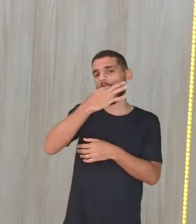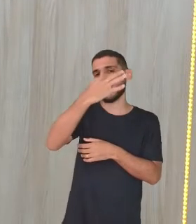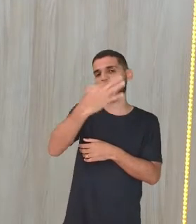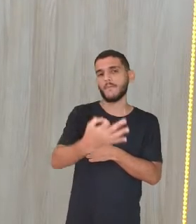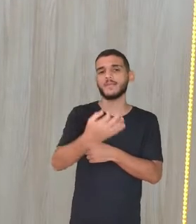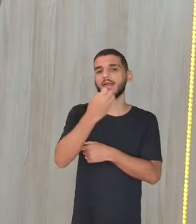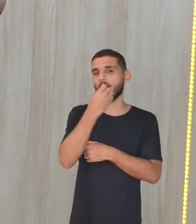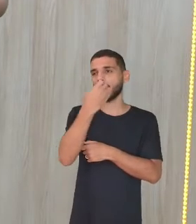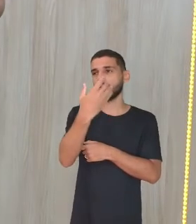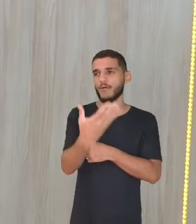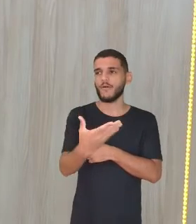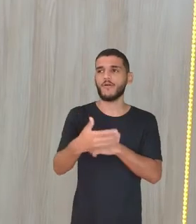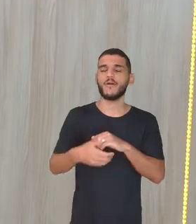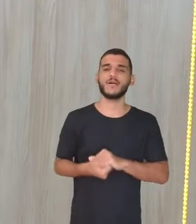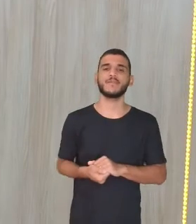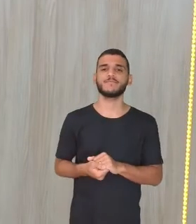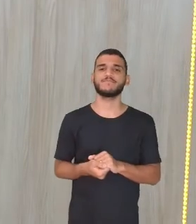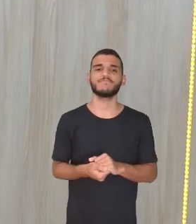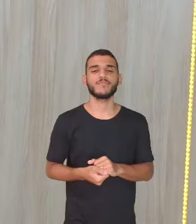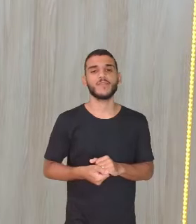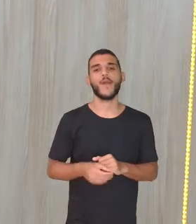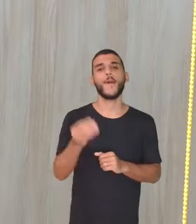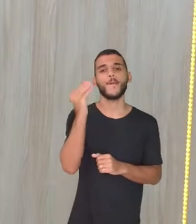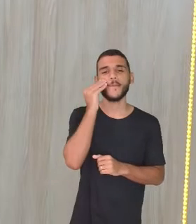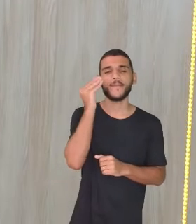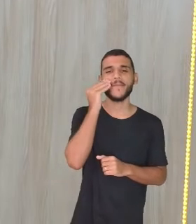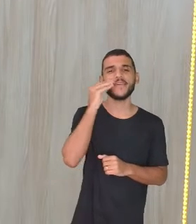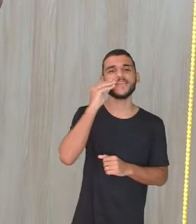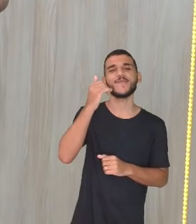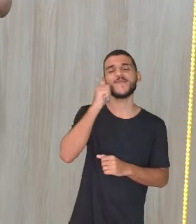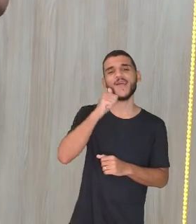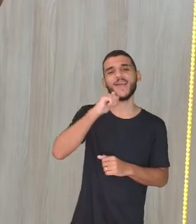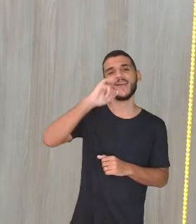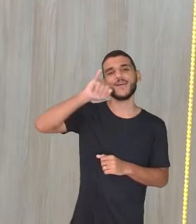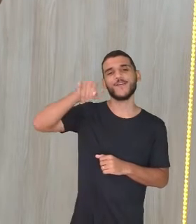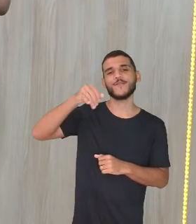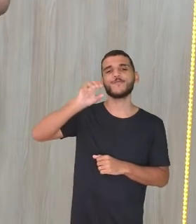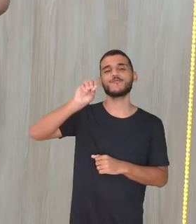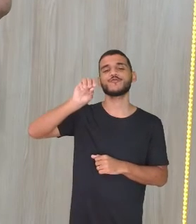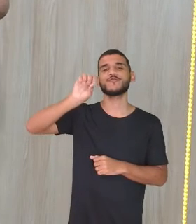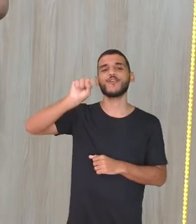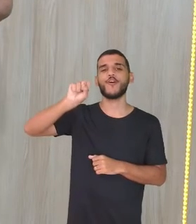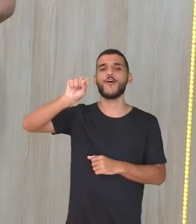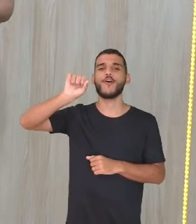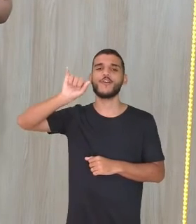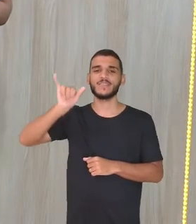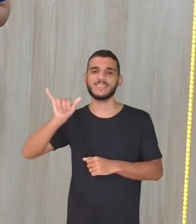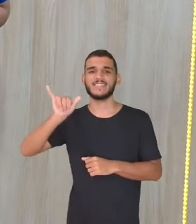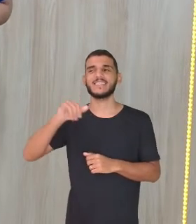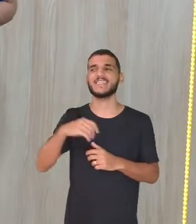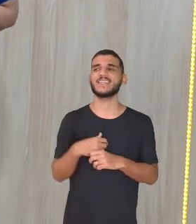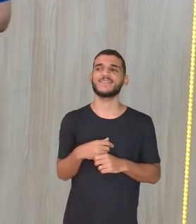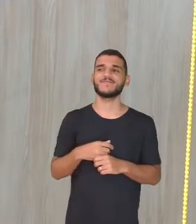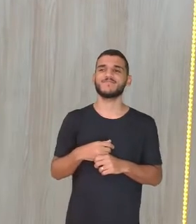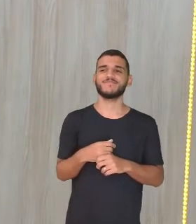muito forte. Um cheiro para Josi. Então, que ela está aqui, está conferindo tudo.